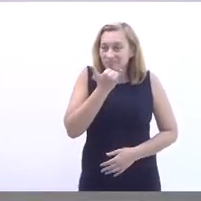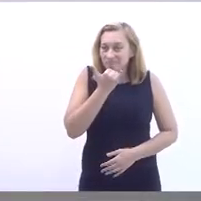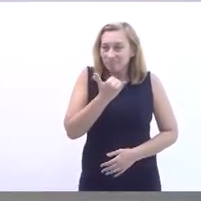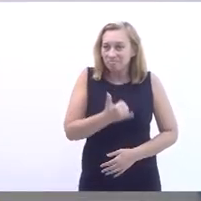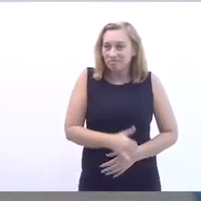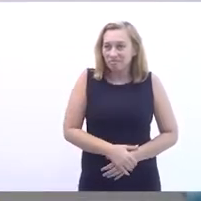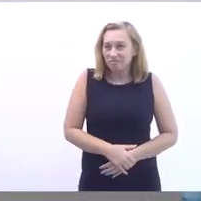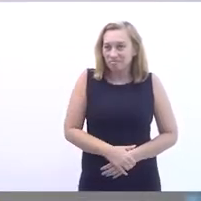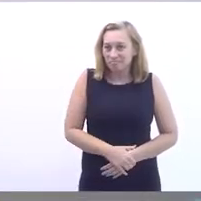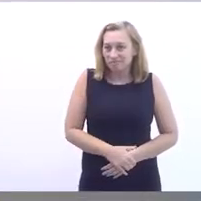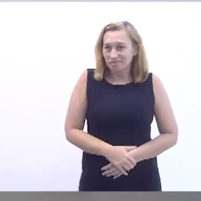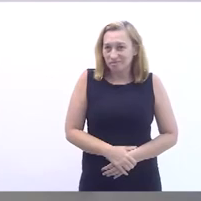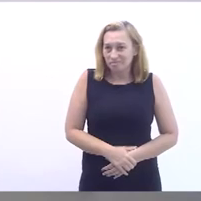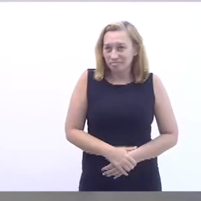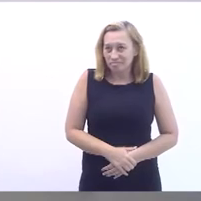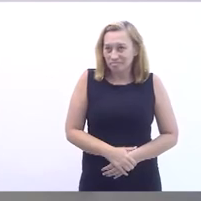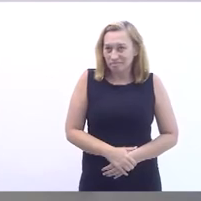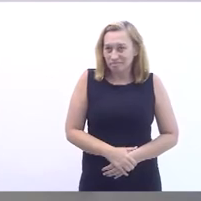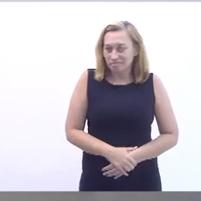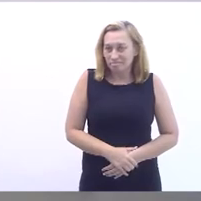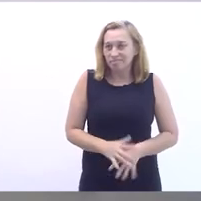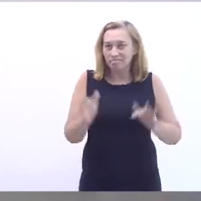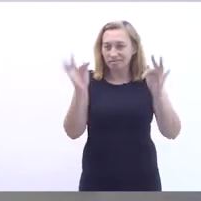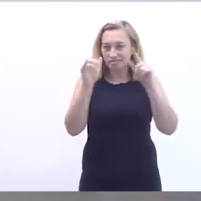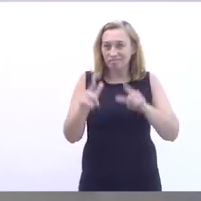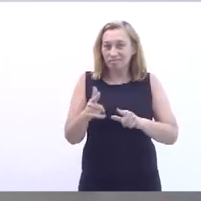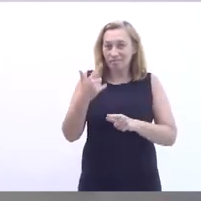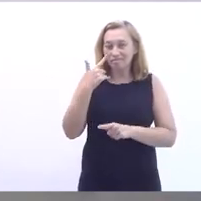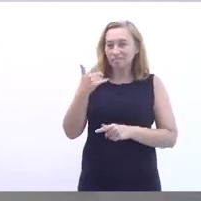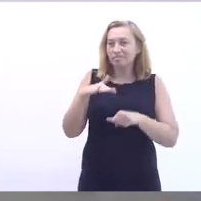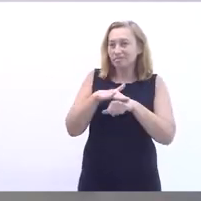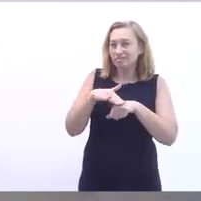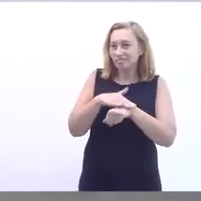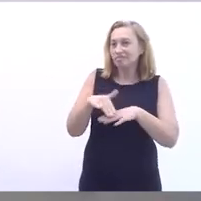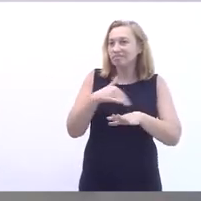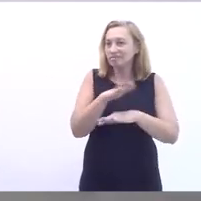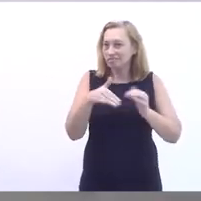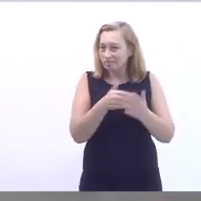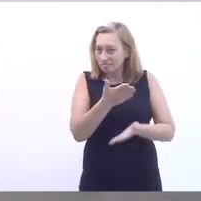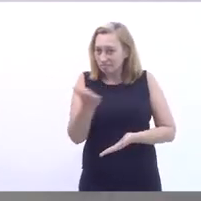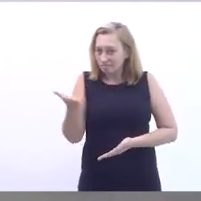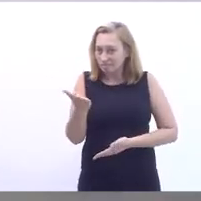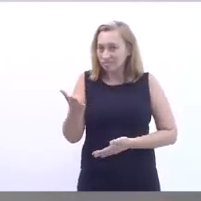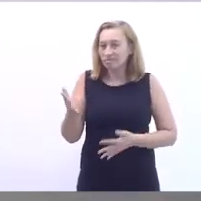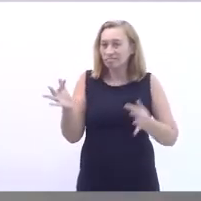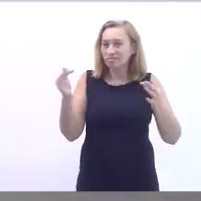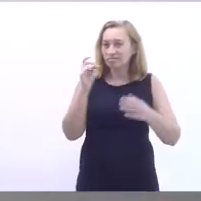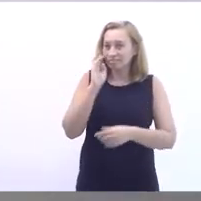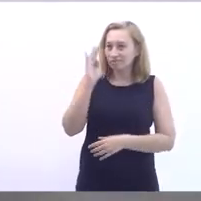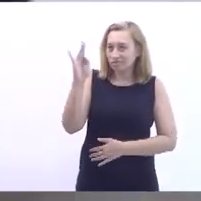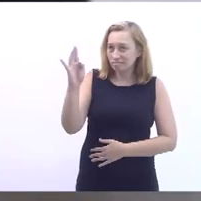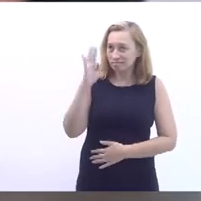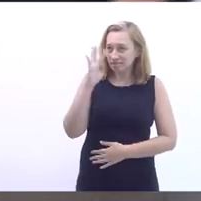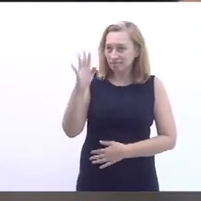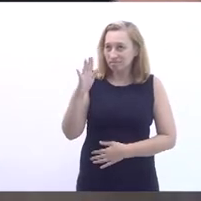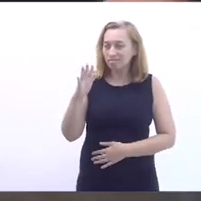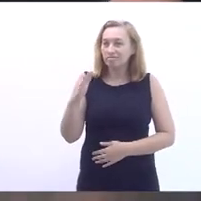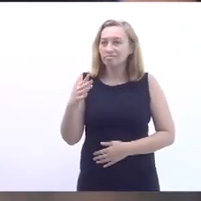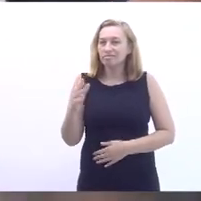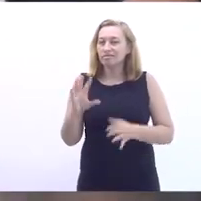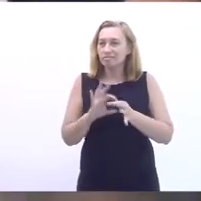desculpas mas muito feliz porque eles estão interagindo com todos vocês Esse era o meu maior sonho ver os meus filhos